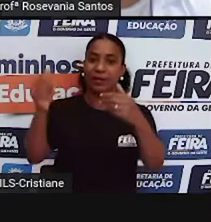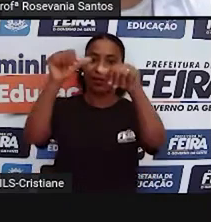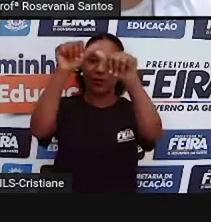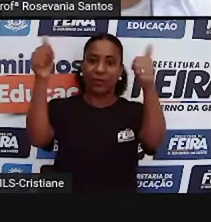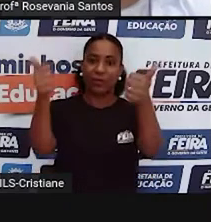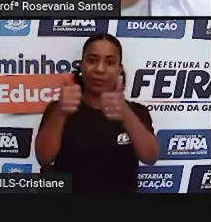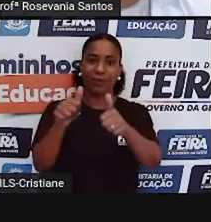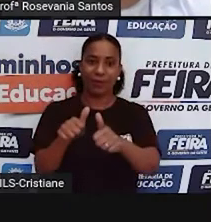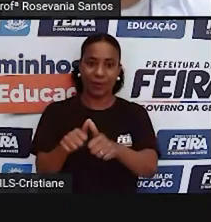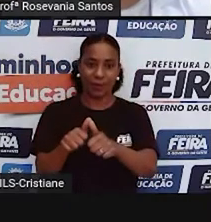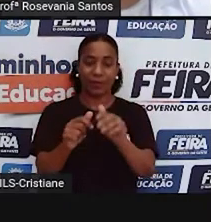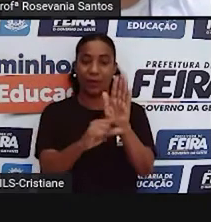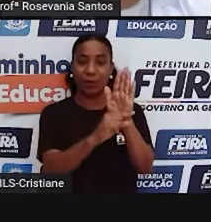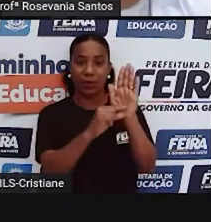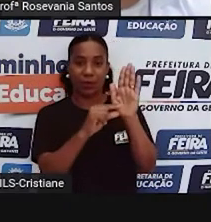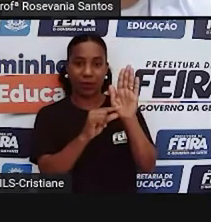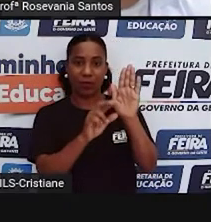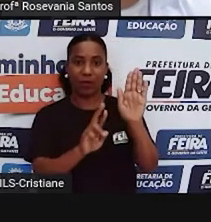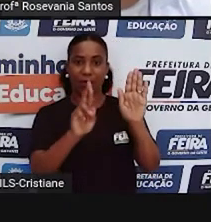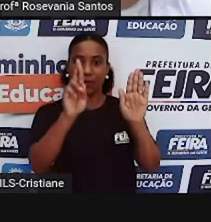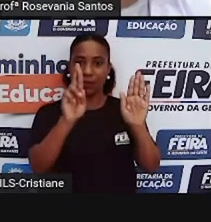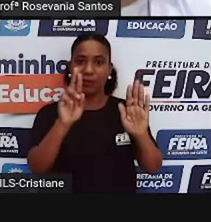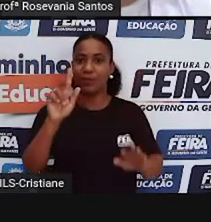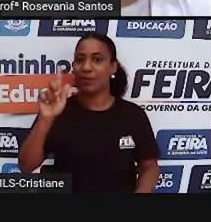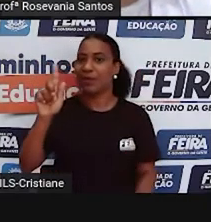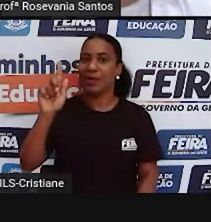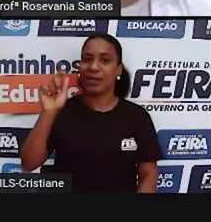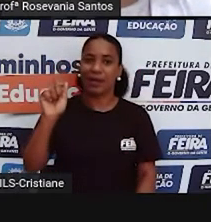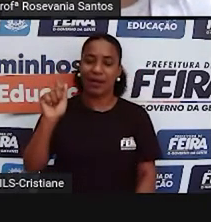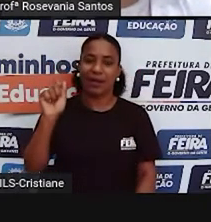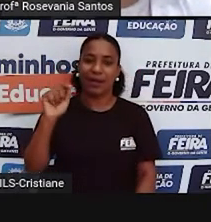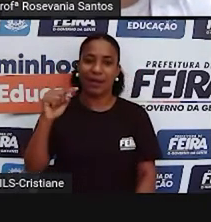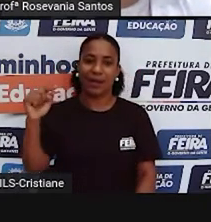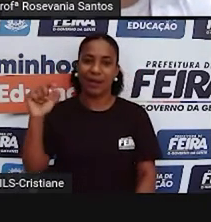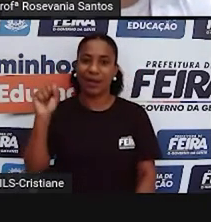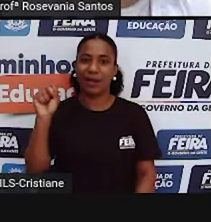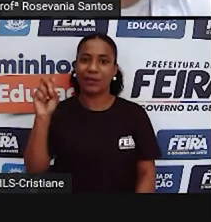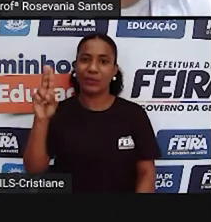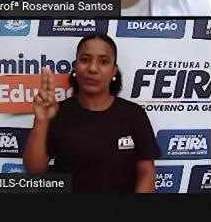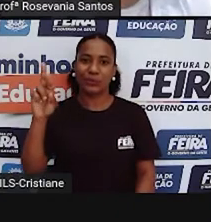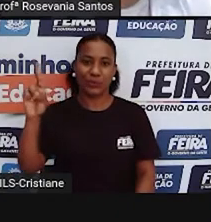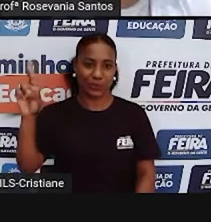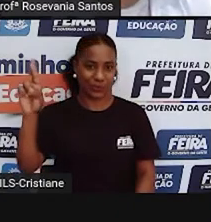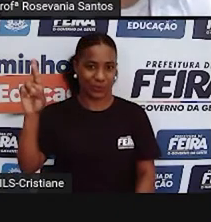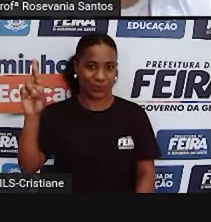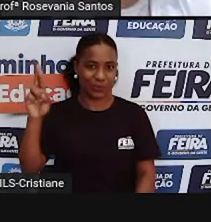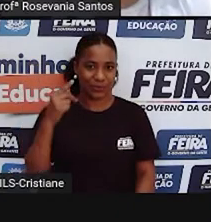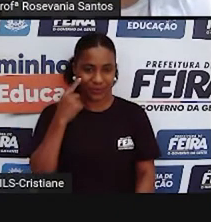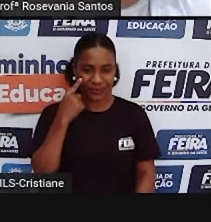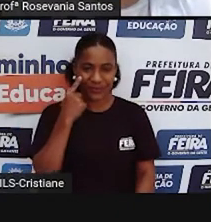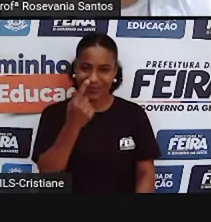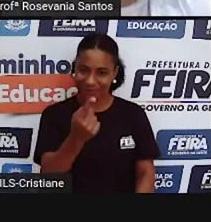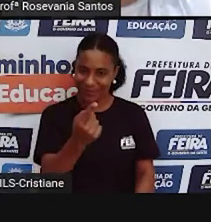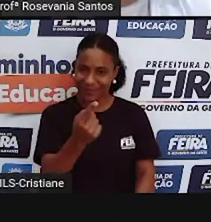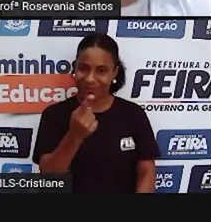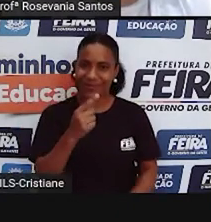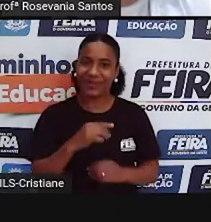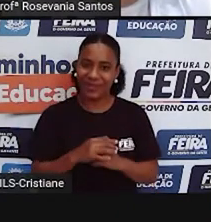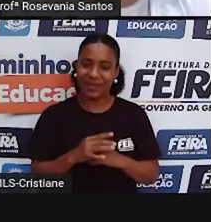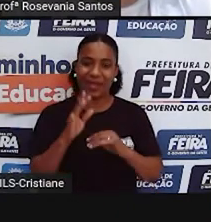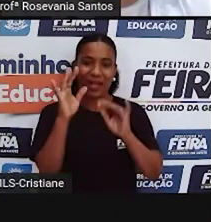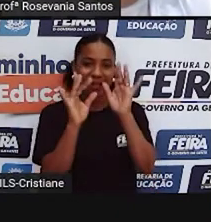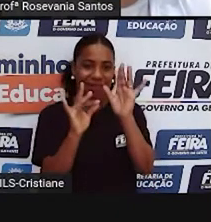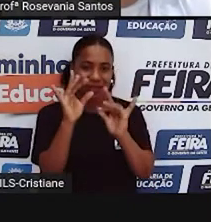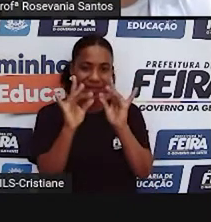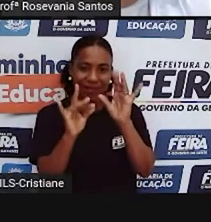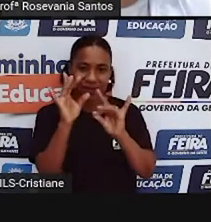um mapa feito, né, de argila cozida. Então você percebe aqui tem um desenhozinho dele do lado. Percebam